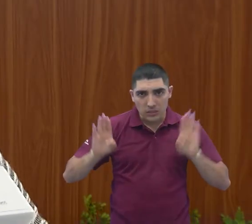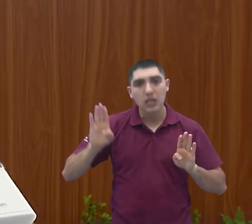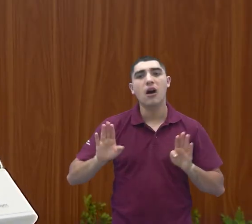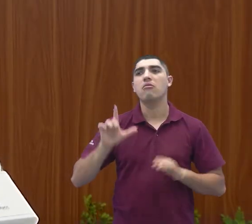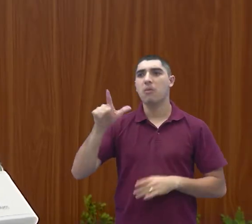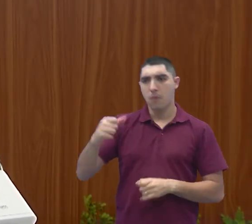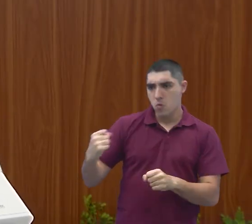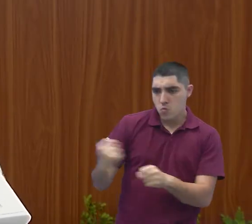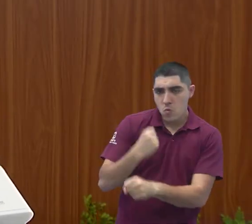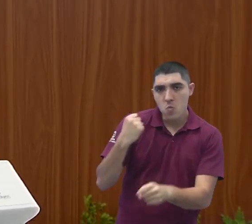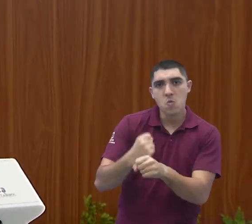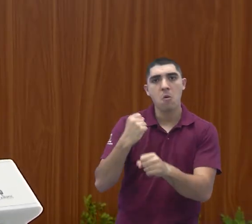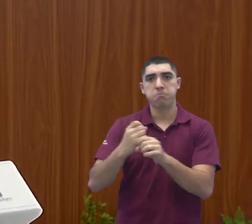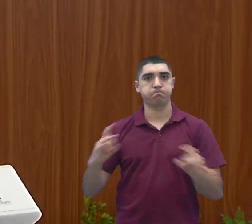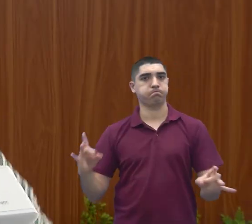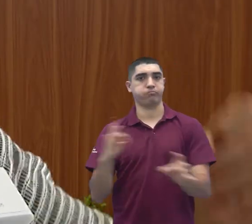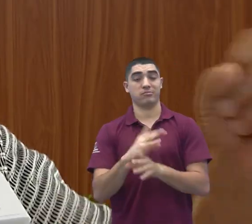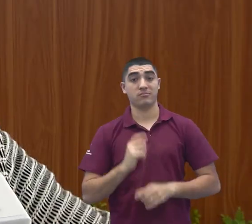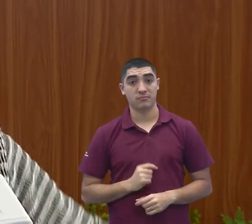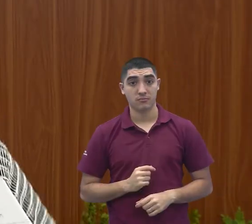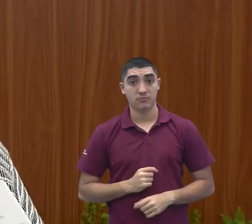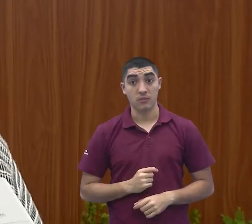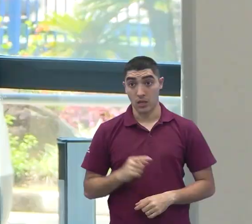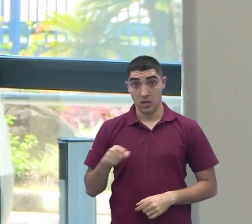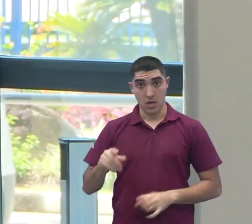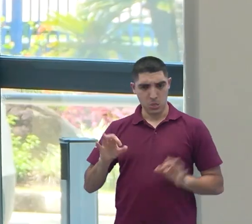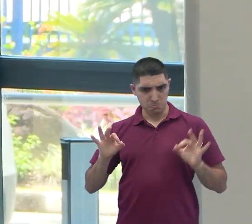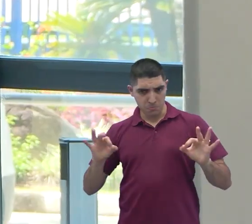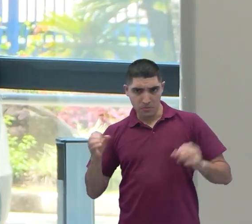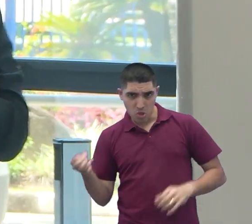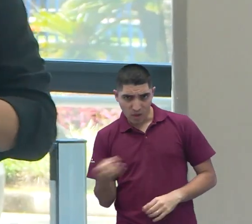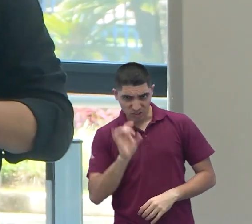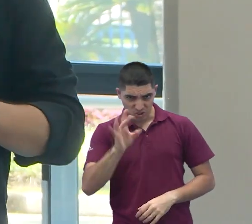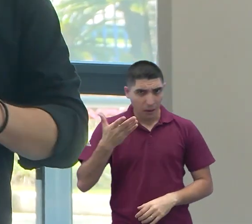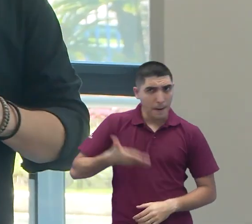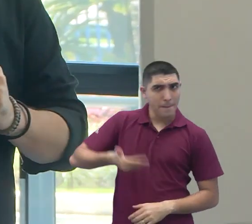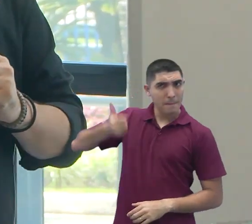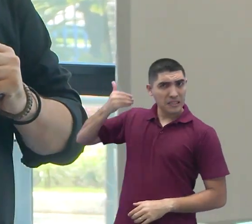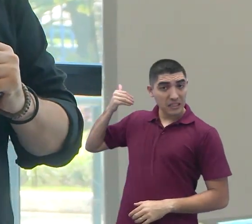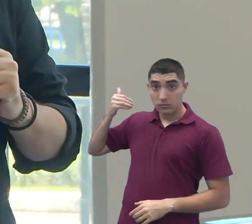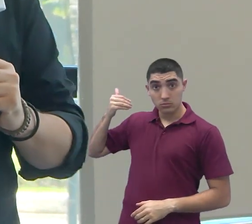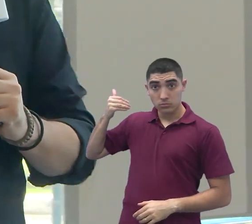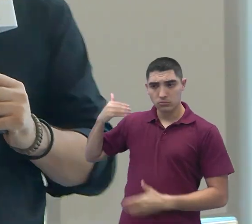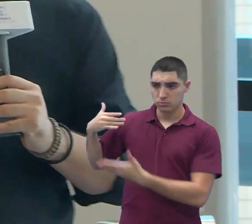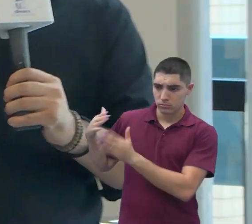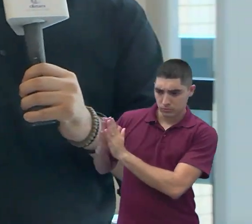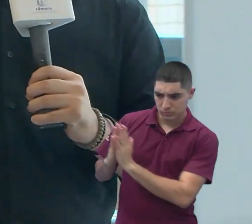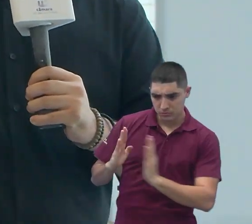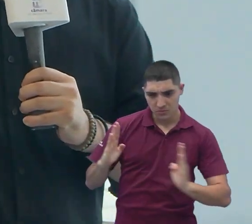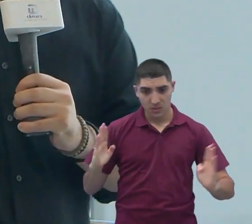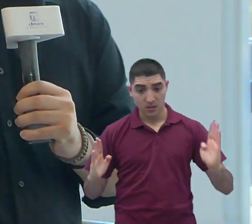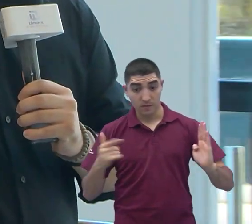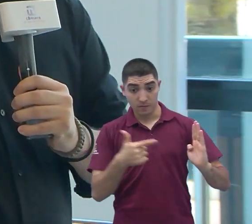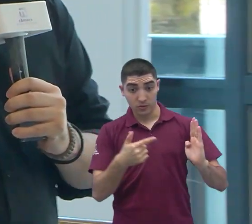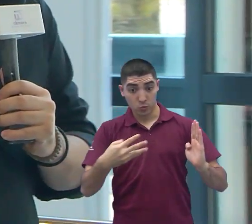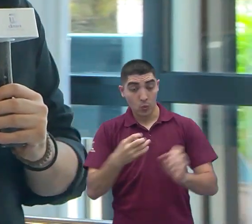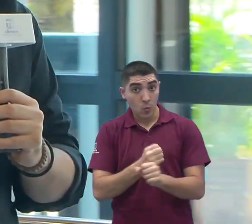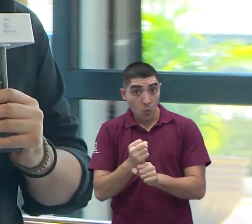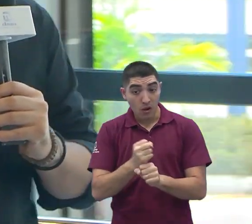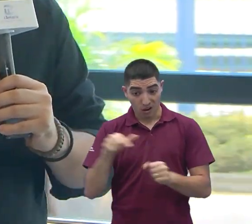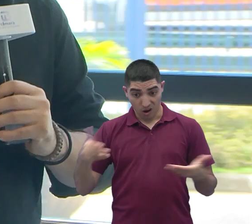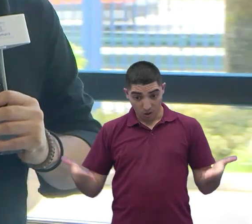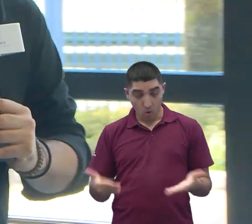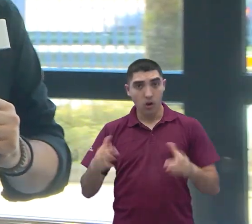a licitação, fez a construção, entregou. E essa modernidade não ficou só no passado, não. Ao longo desses